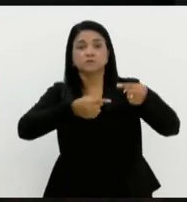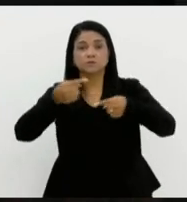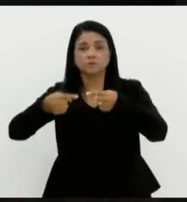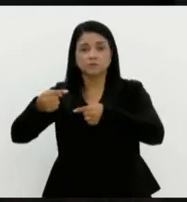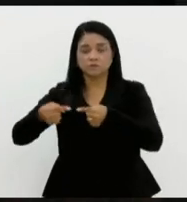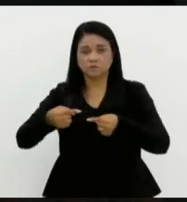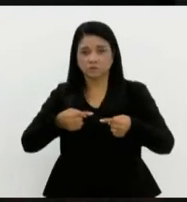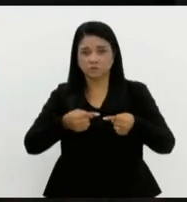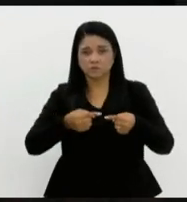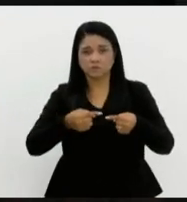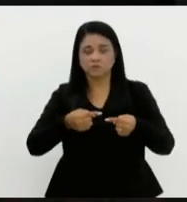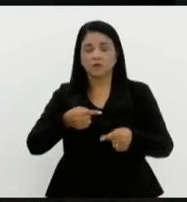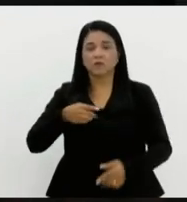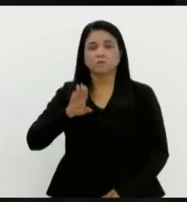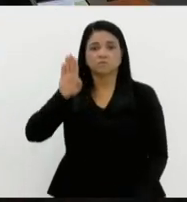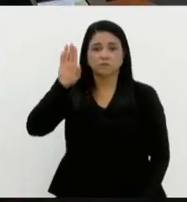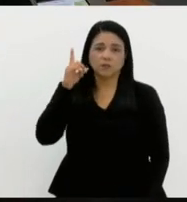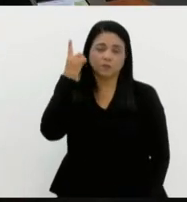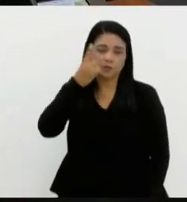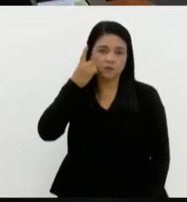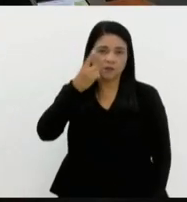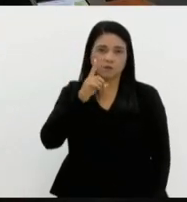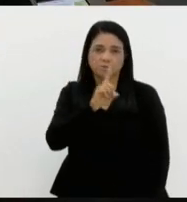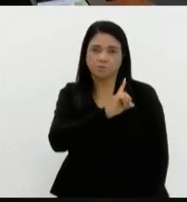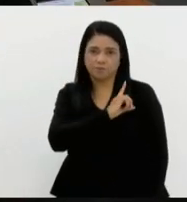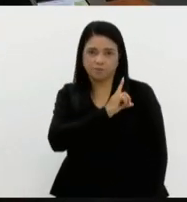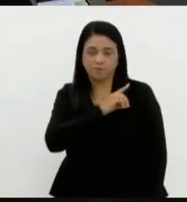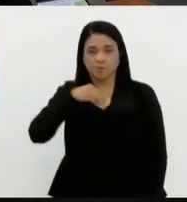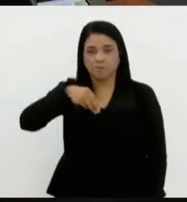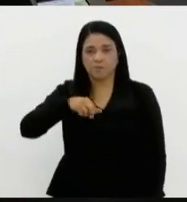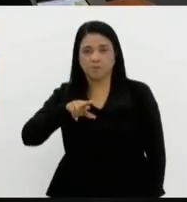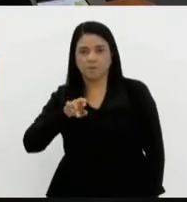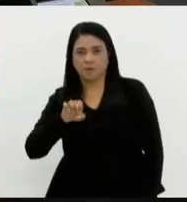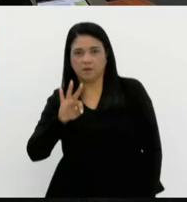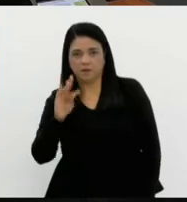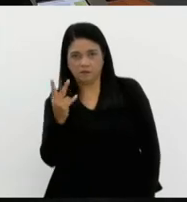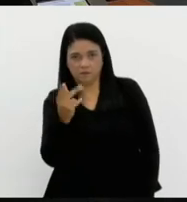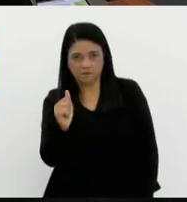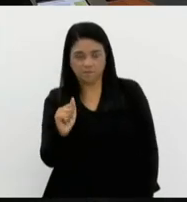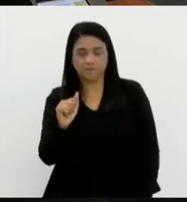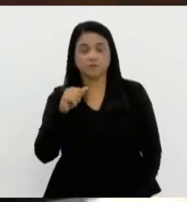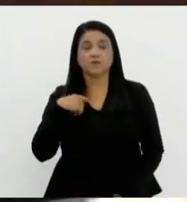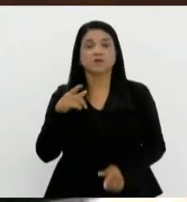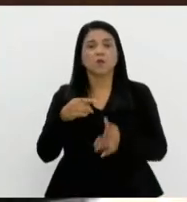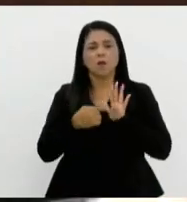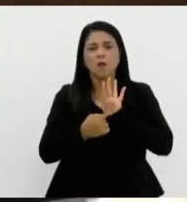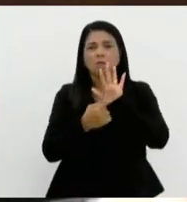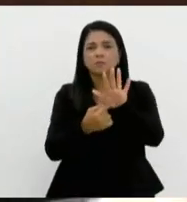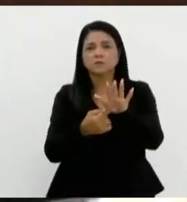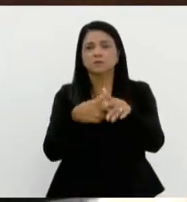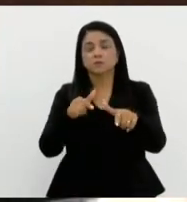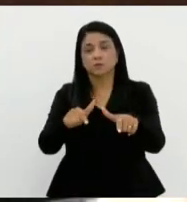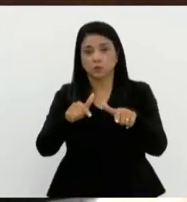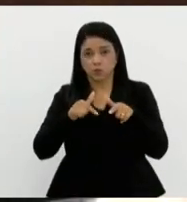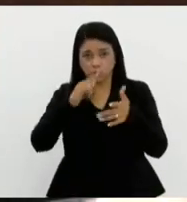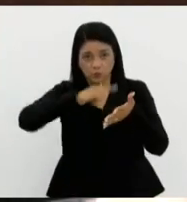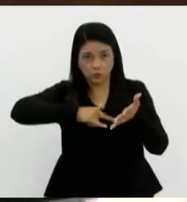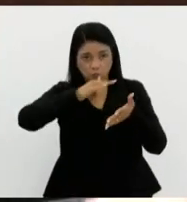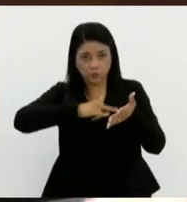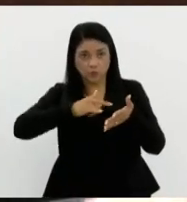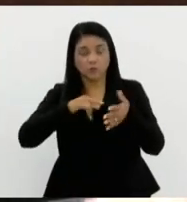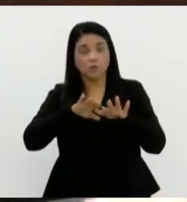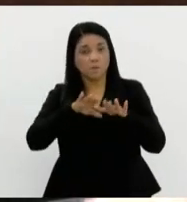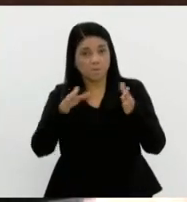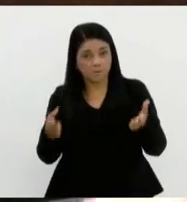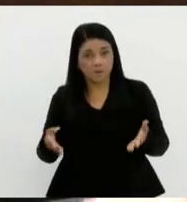Presidente. Deputada Marta Rocha. Boa tarde, presidente. Boa tarde. É que nós apresentamos um requerimento à mesa e também à